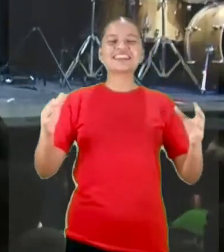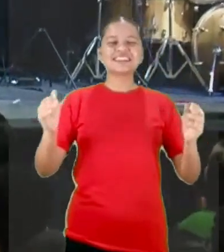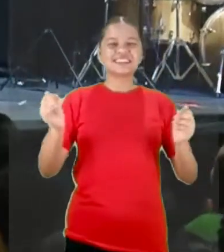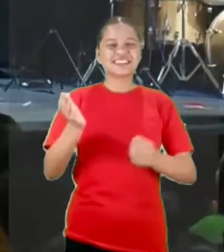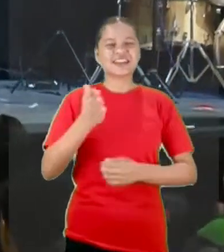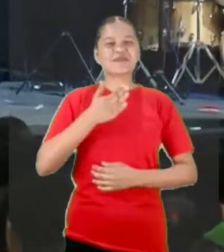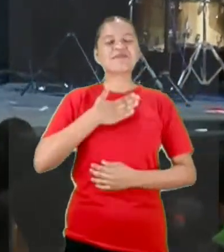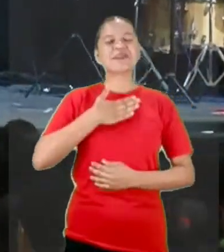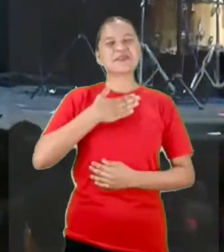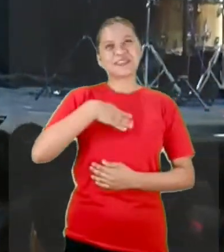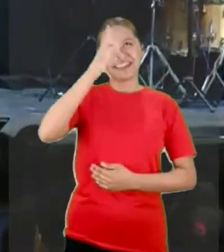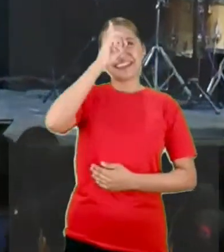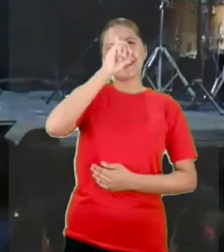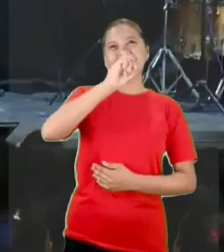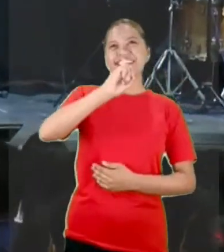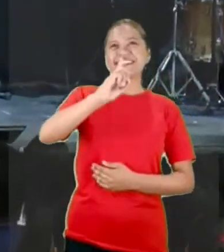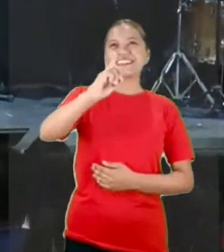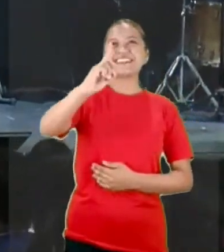é o meu Deus.